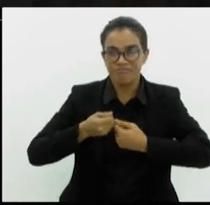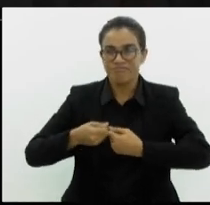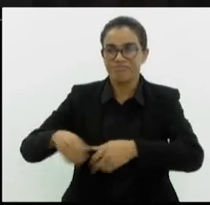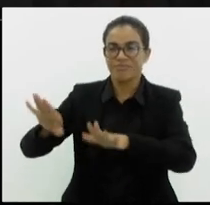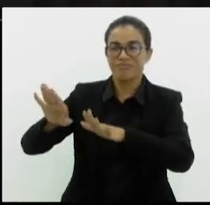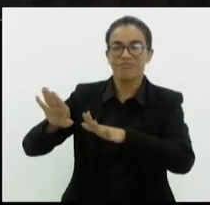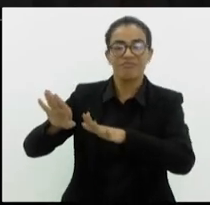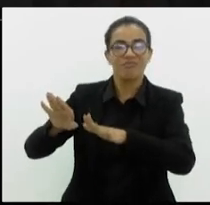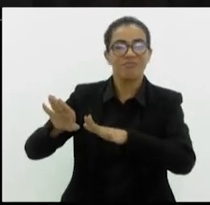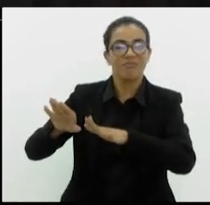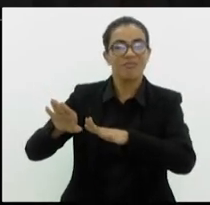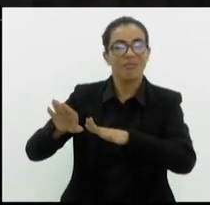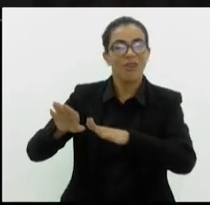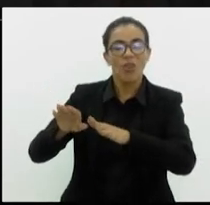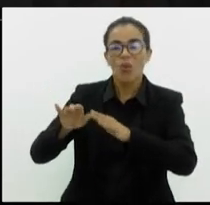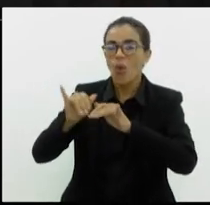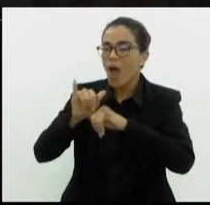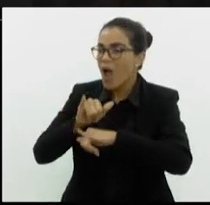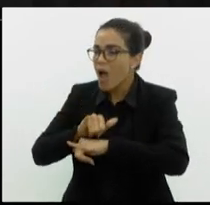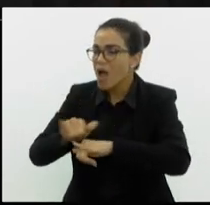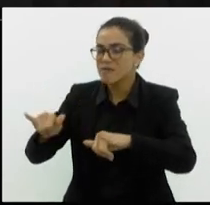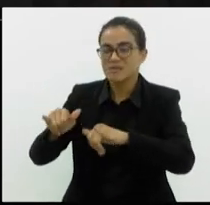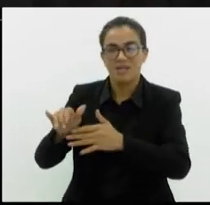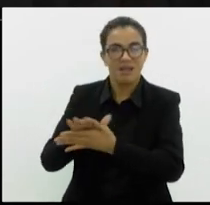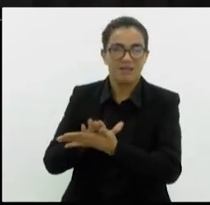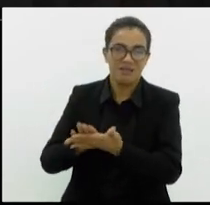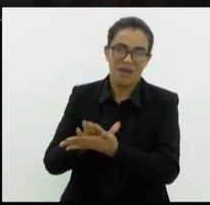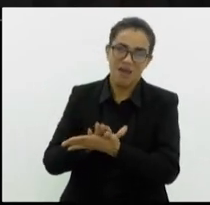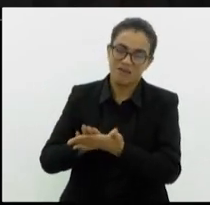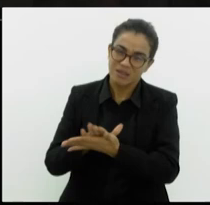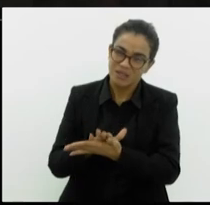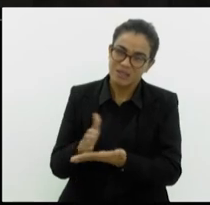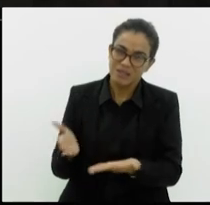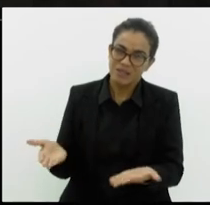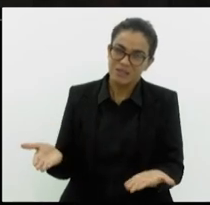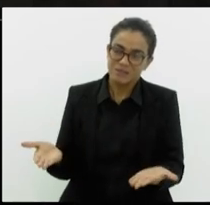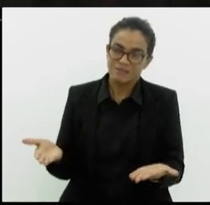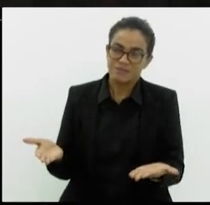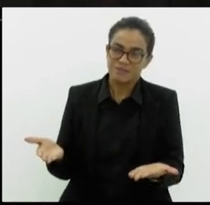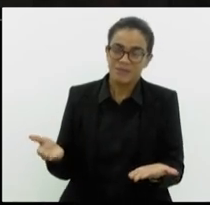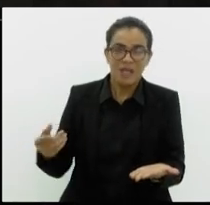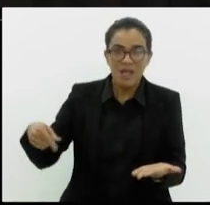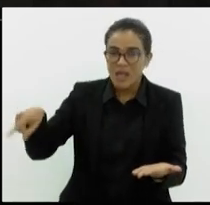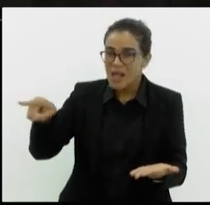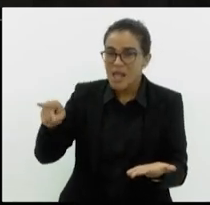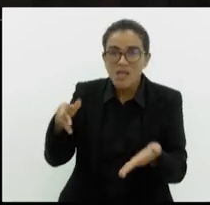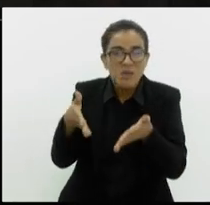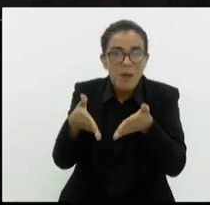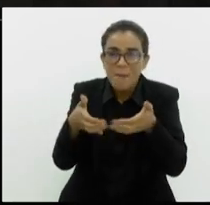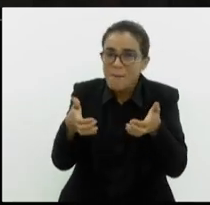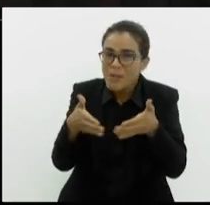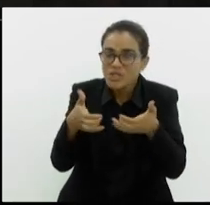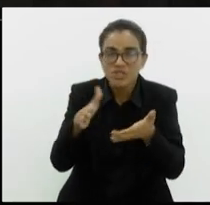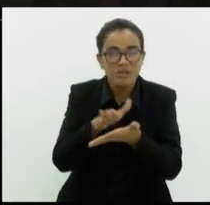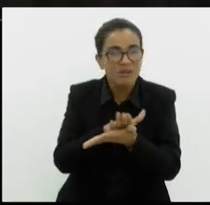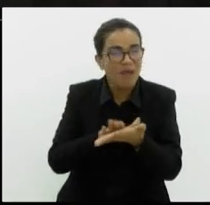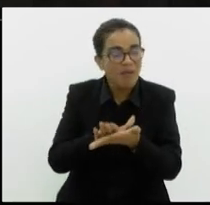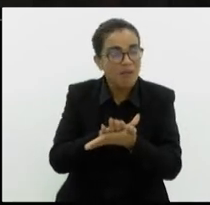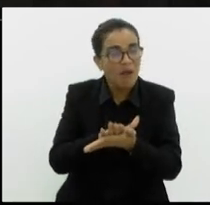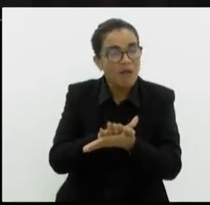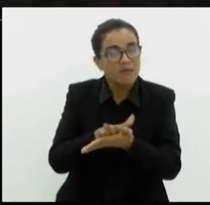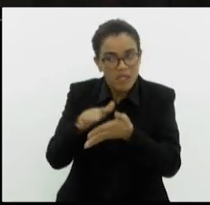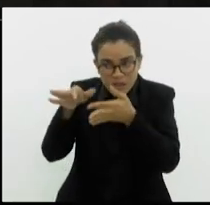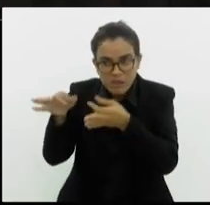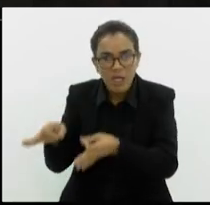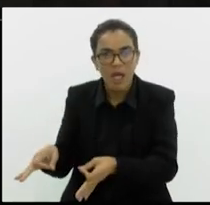sem nenhum alento, porque eles não estão pedindo nada, estão cobrando